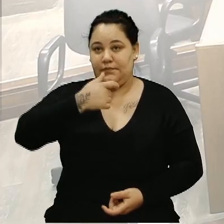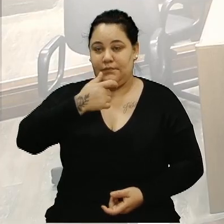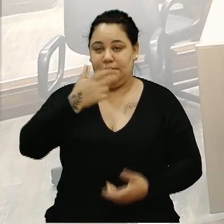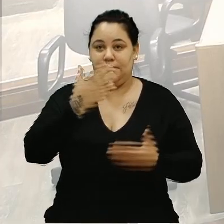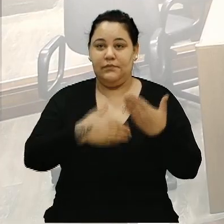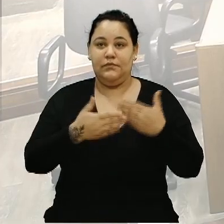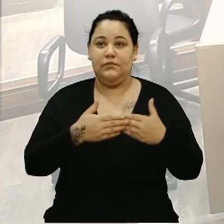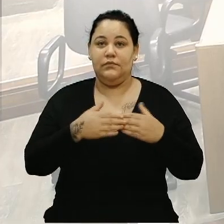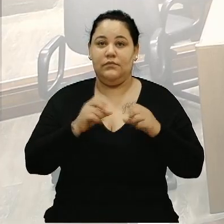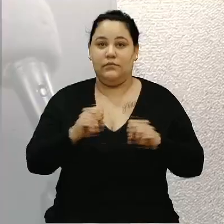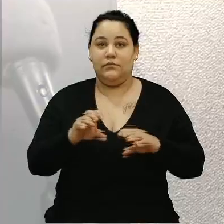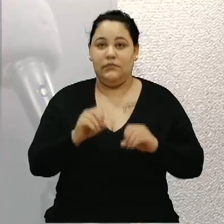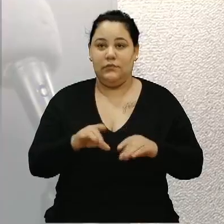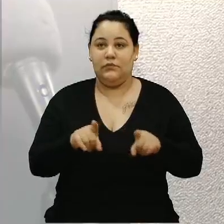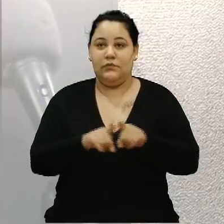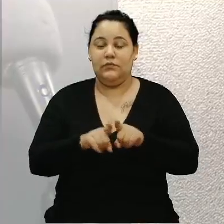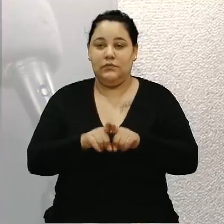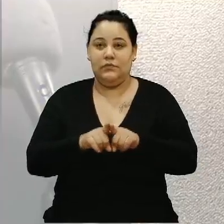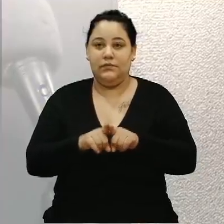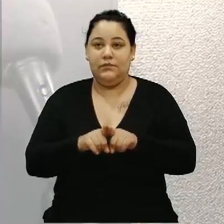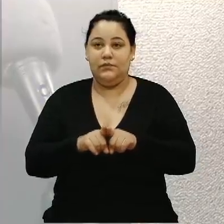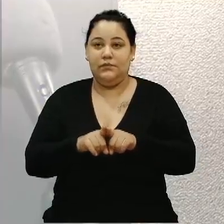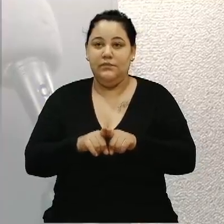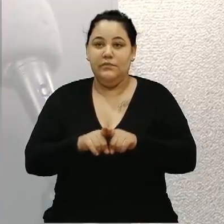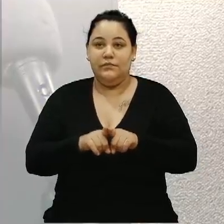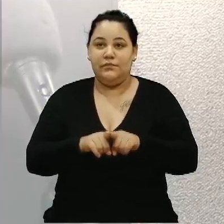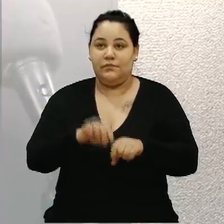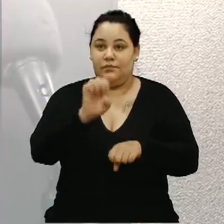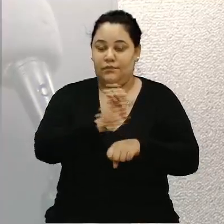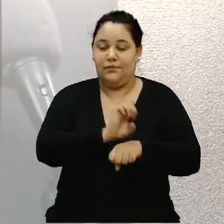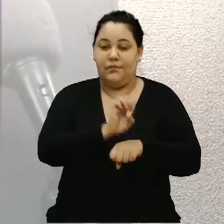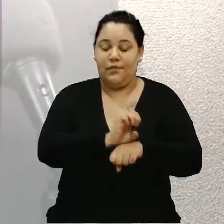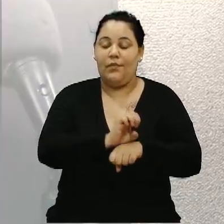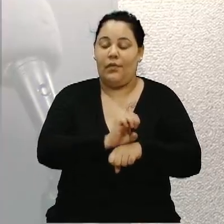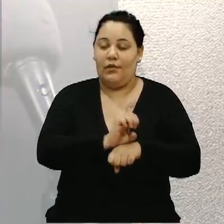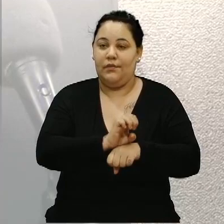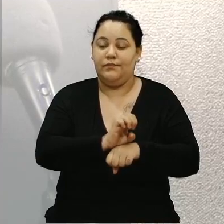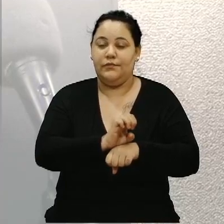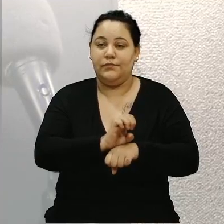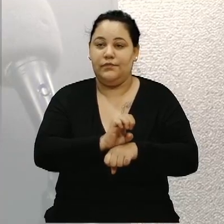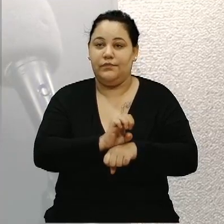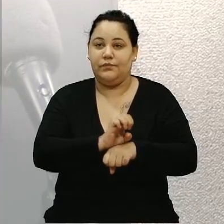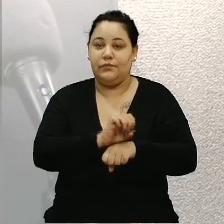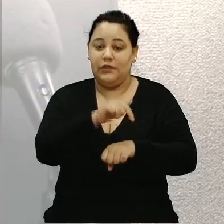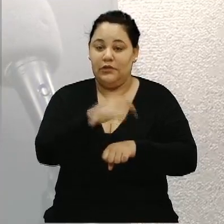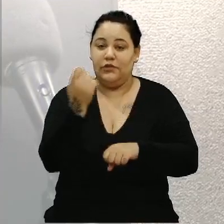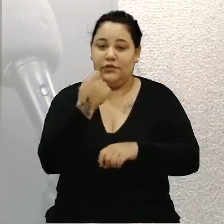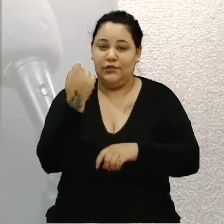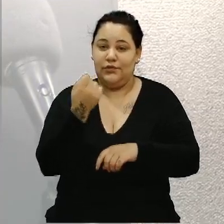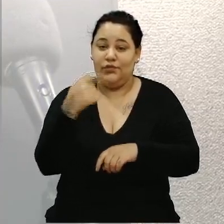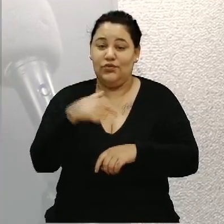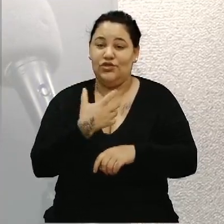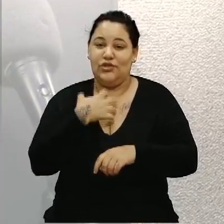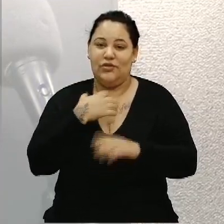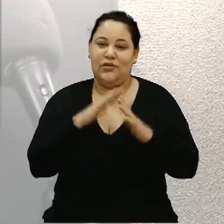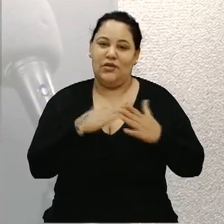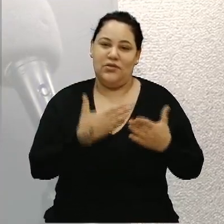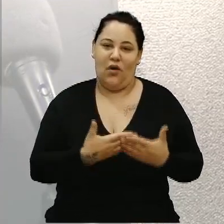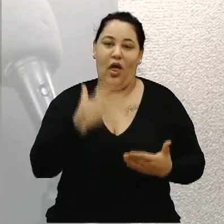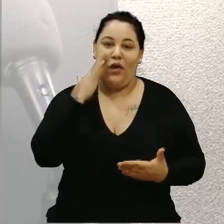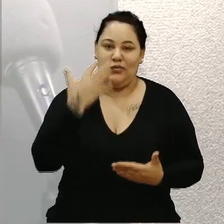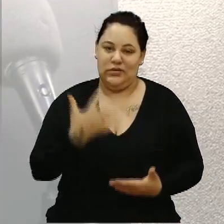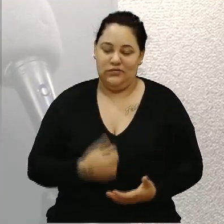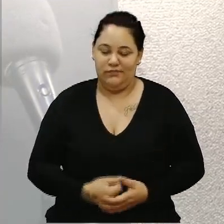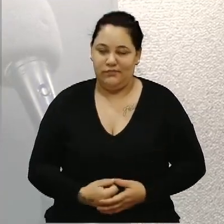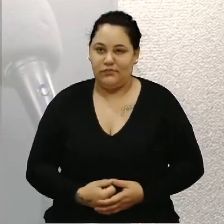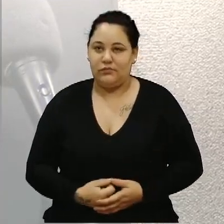educação e o estado que se encontram algumas escolas. Especificamente, eu gostaria de contribuir com o senhor a